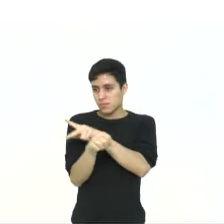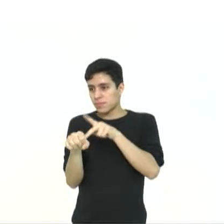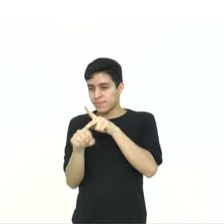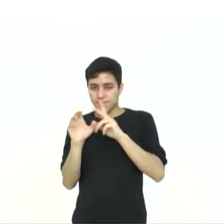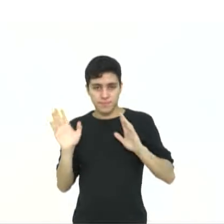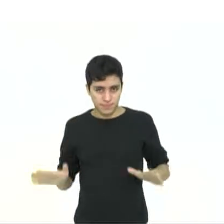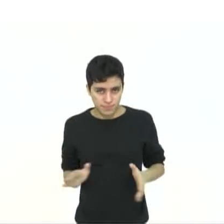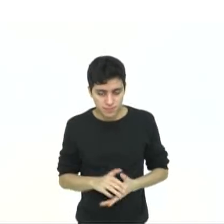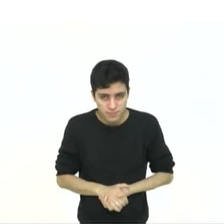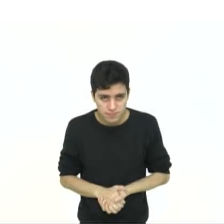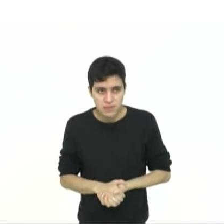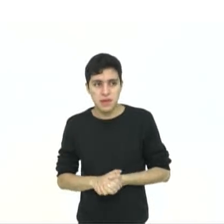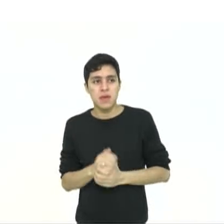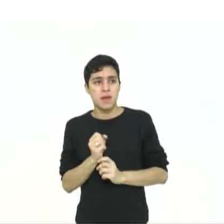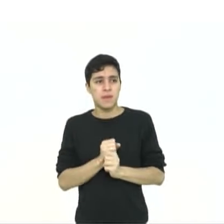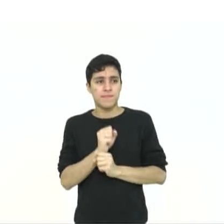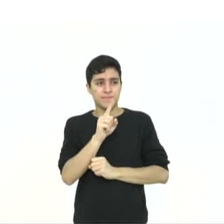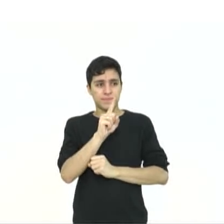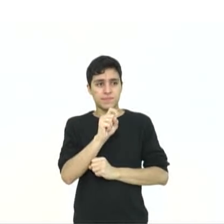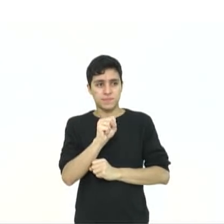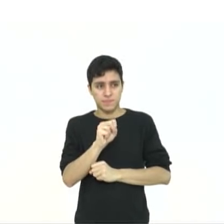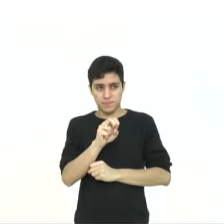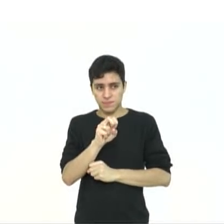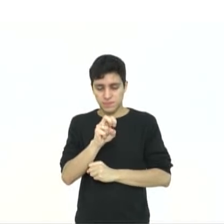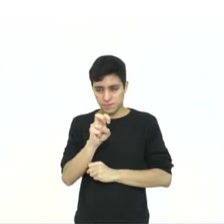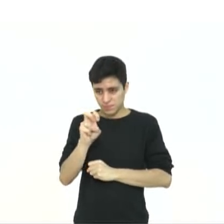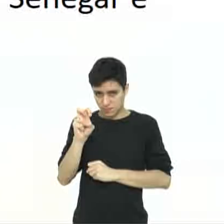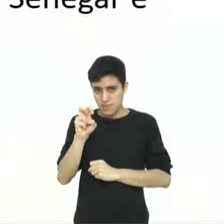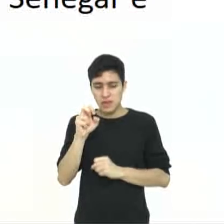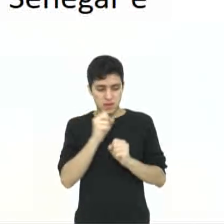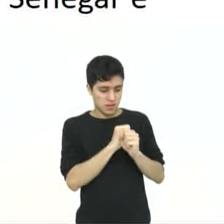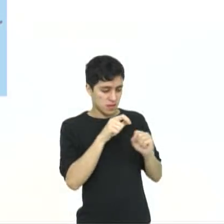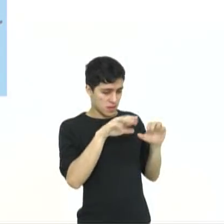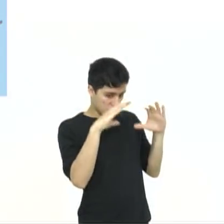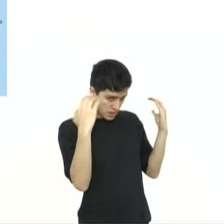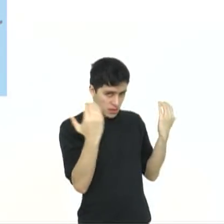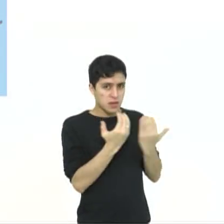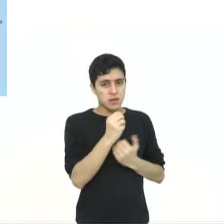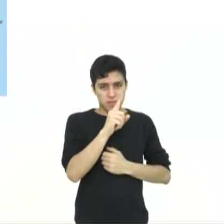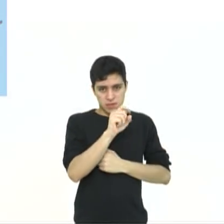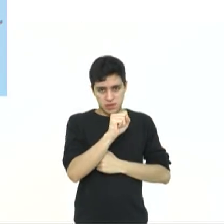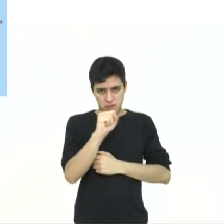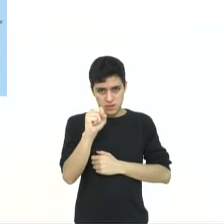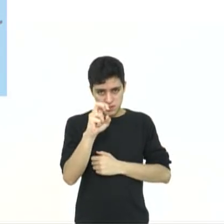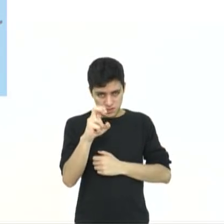entre elas. Entre 1885, o ano da conferência, olha lá,